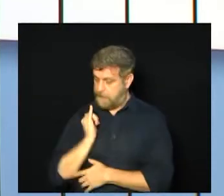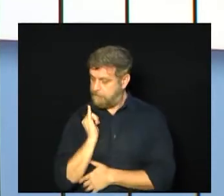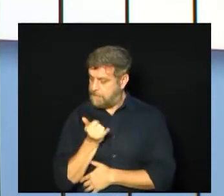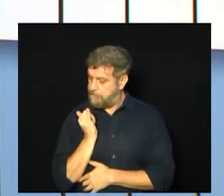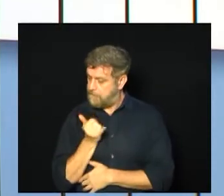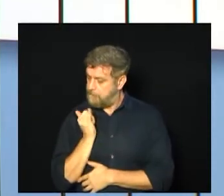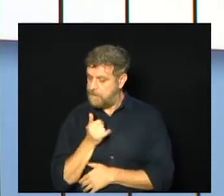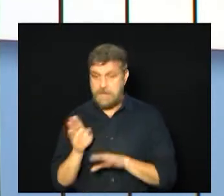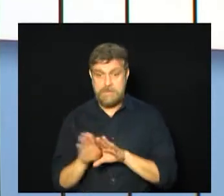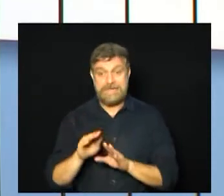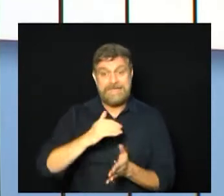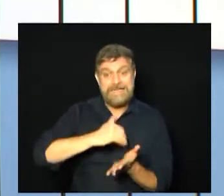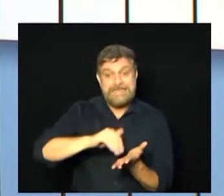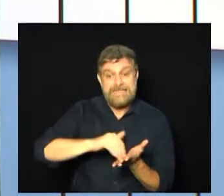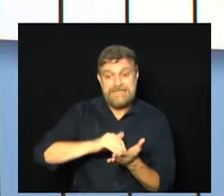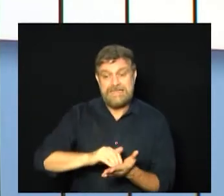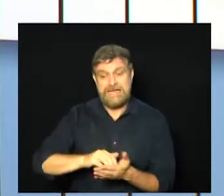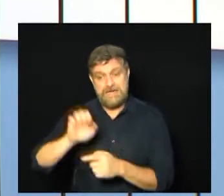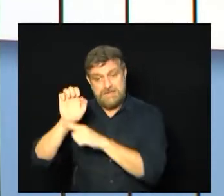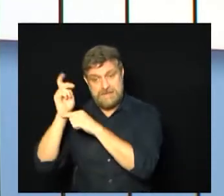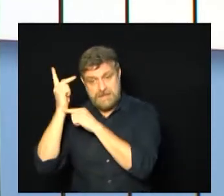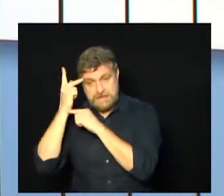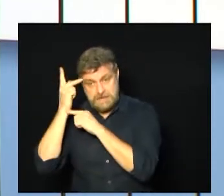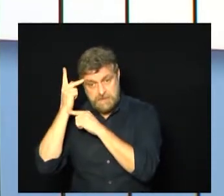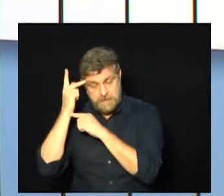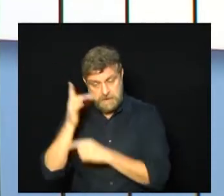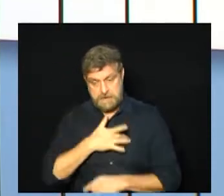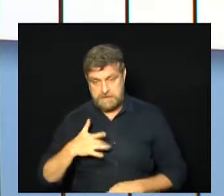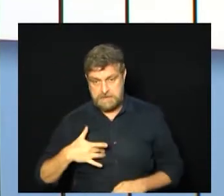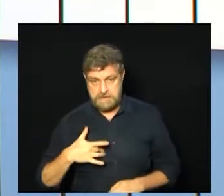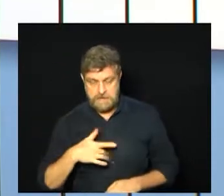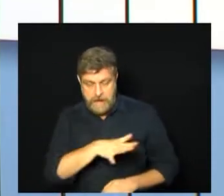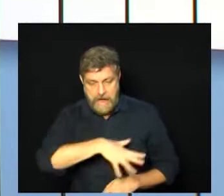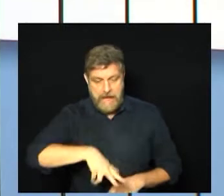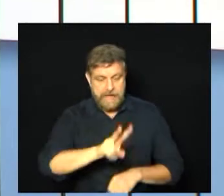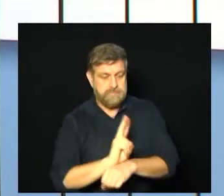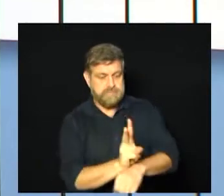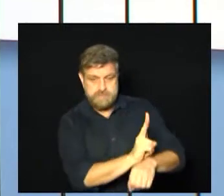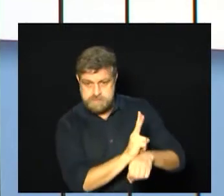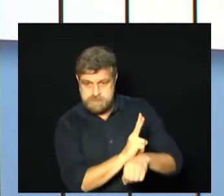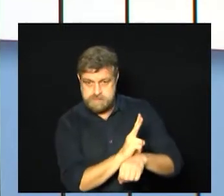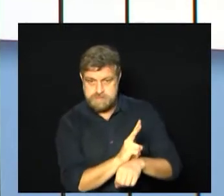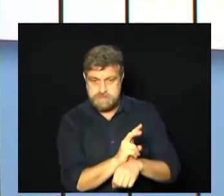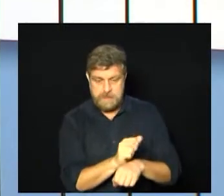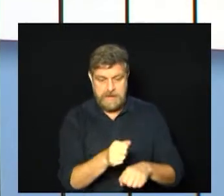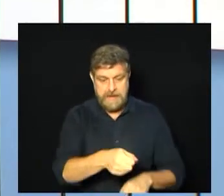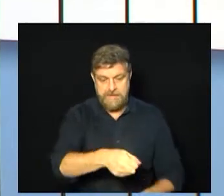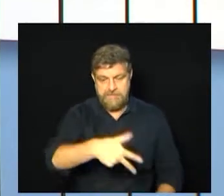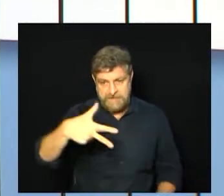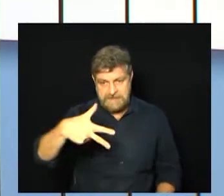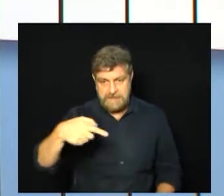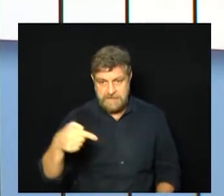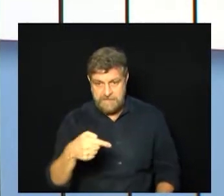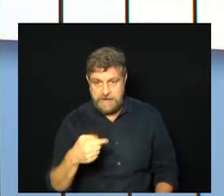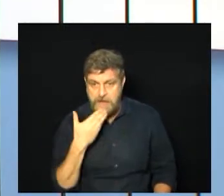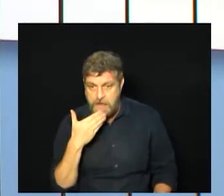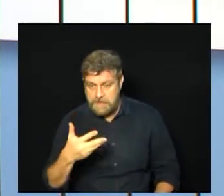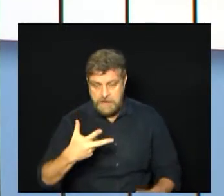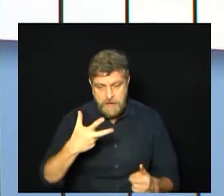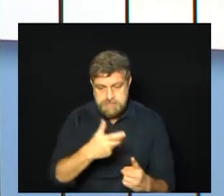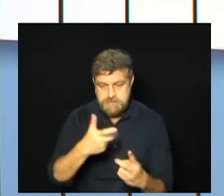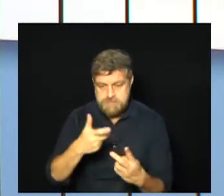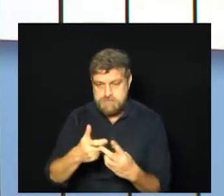que a Secretaria de Estado da Saúde vai oficiar a Anvisa solicitando urgência para autorização do início da vacinação